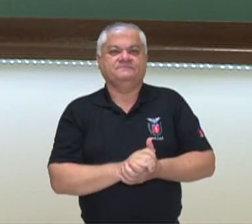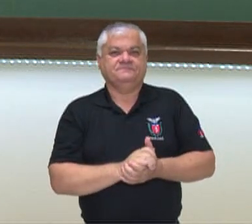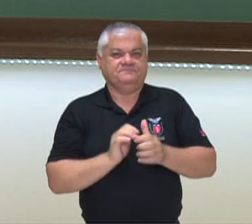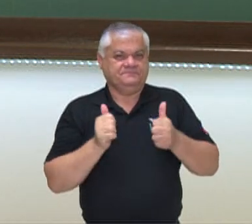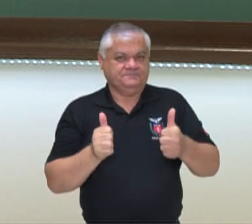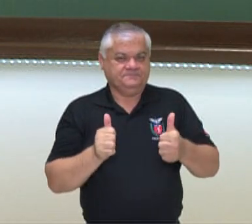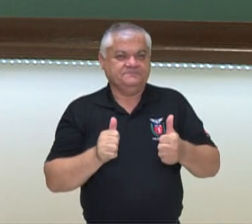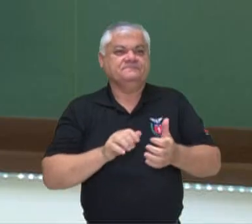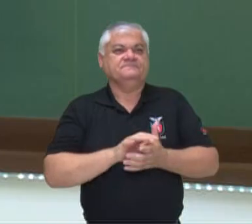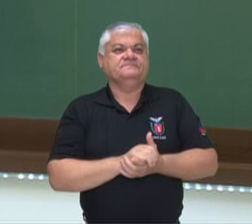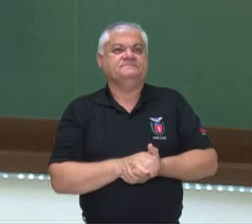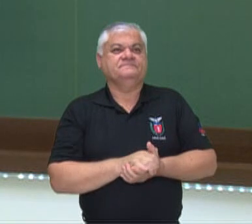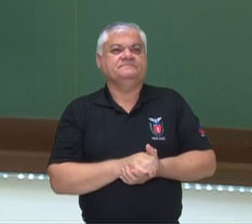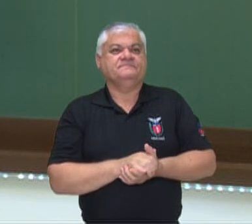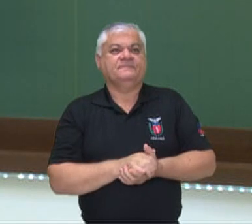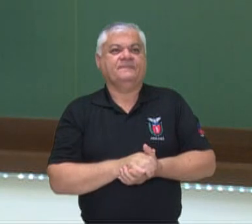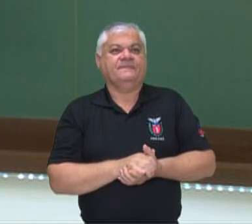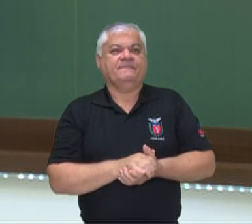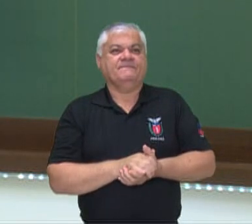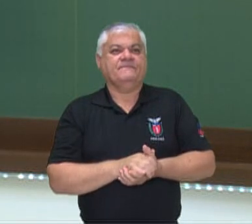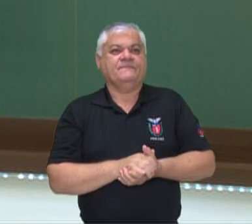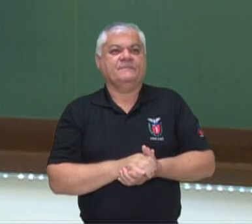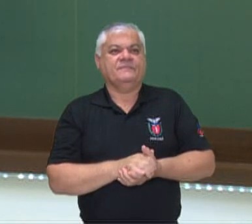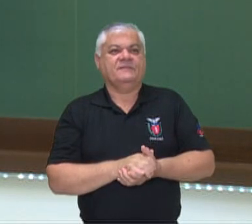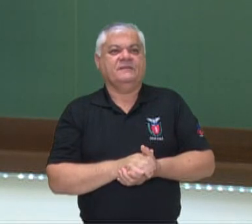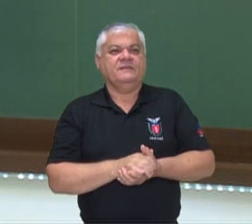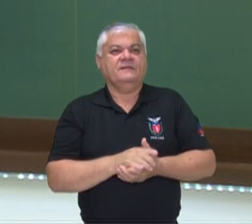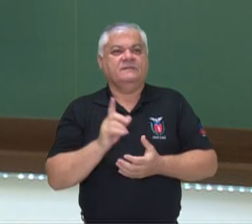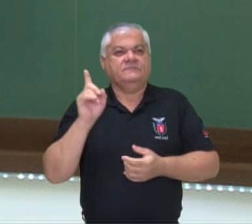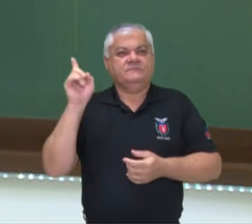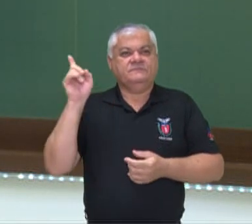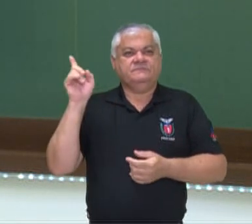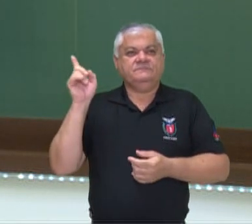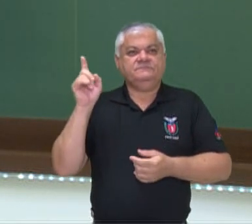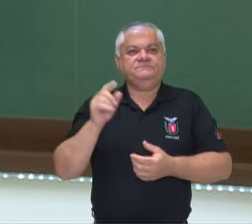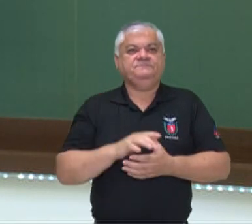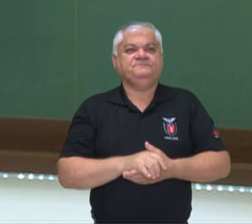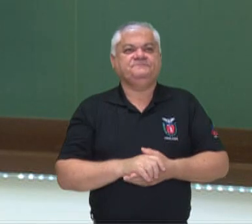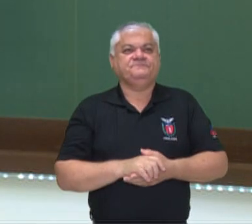tá? Vou até voltar um slide aqui.